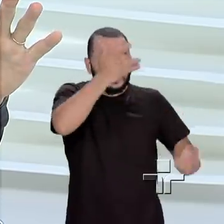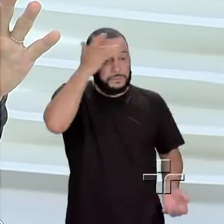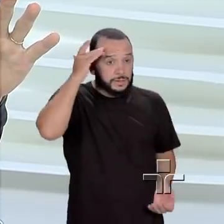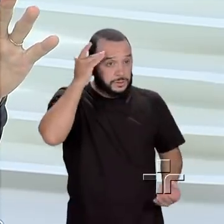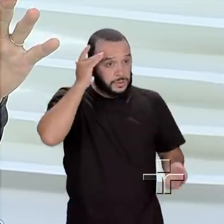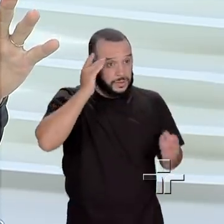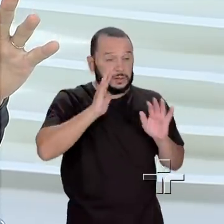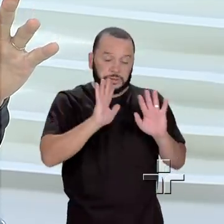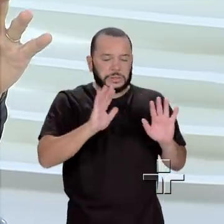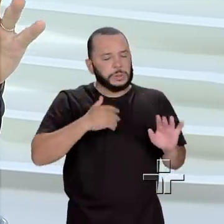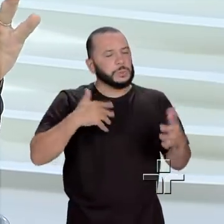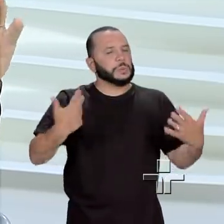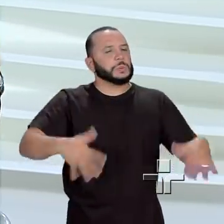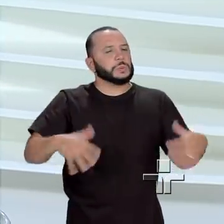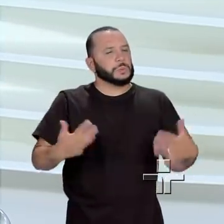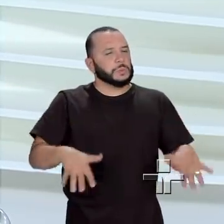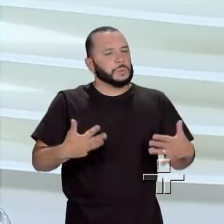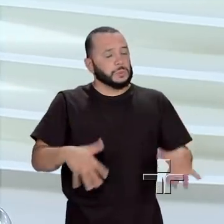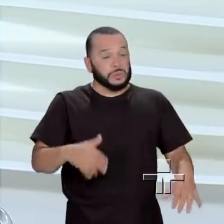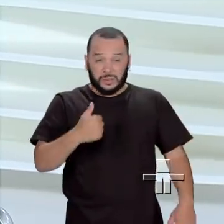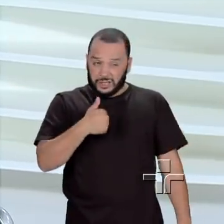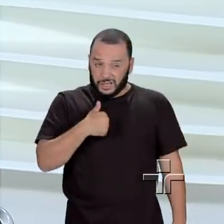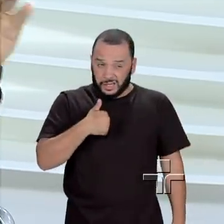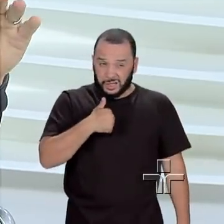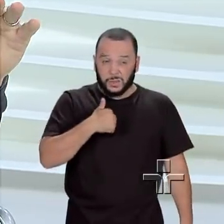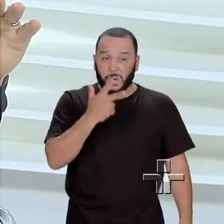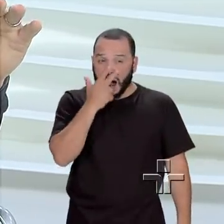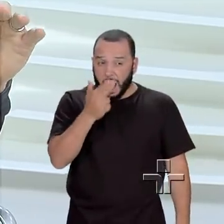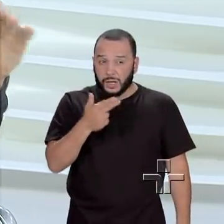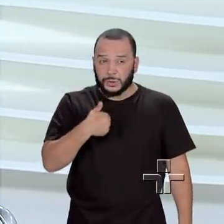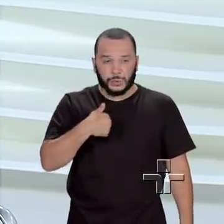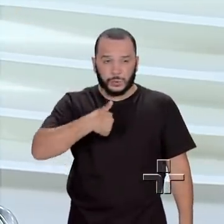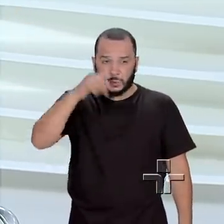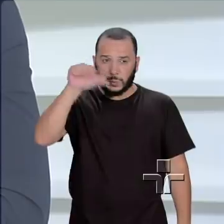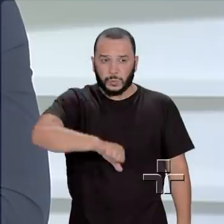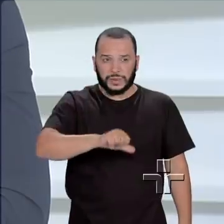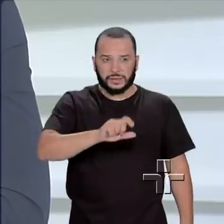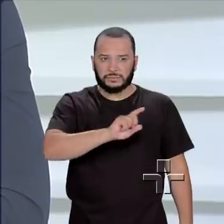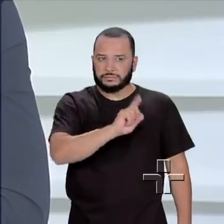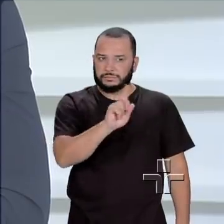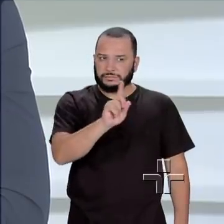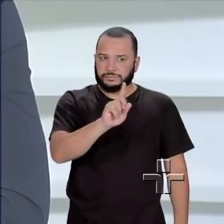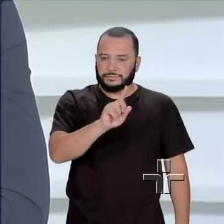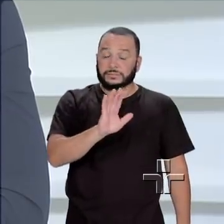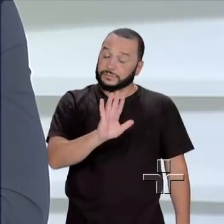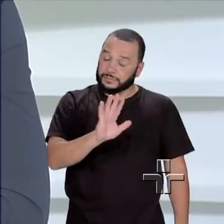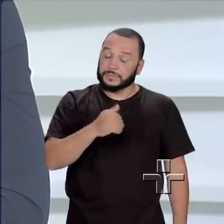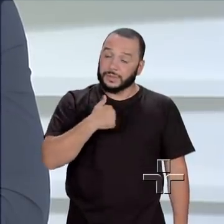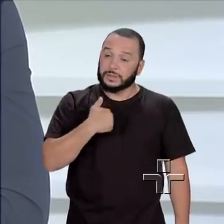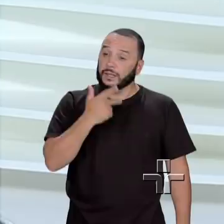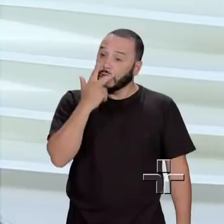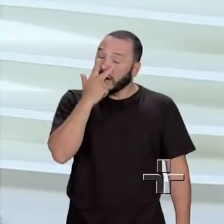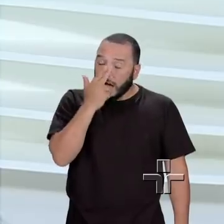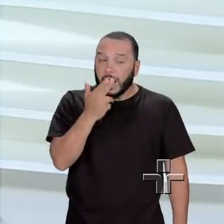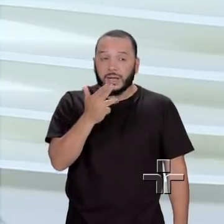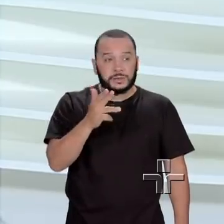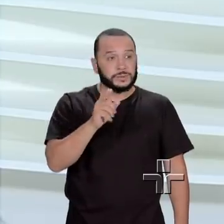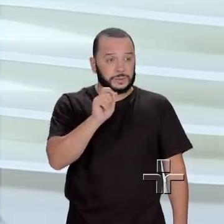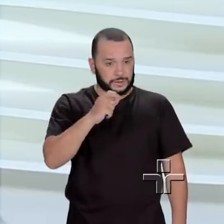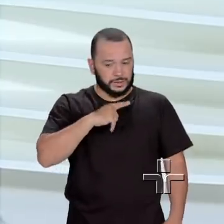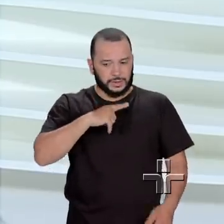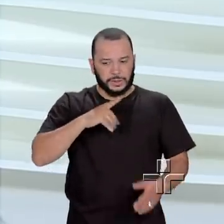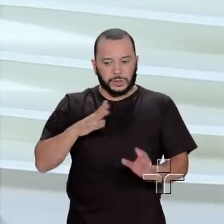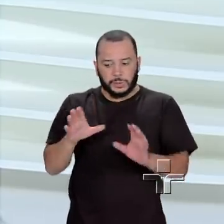tinha imaginado. Eu não acho que isso é ruim. O que eu acho é que, para certas classes